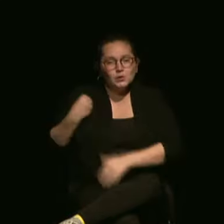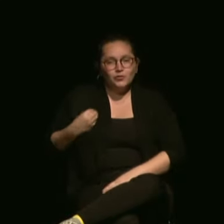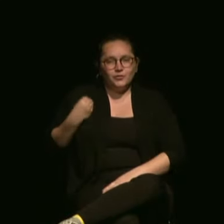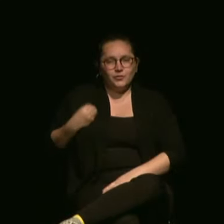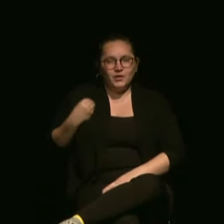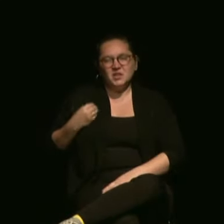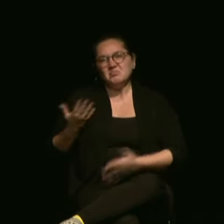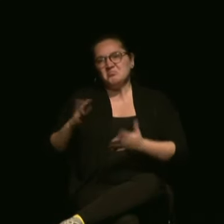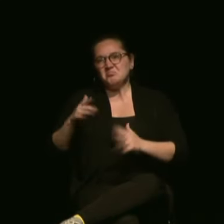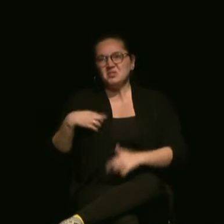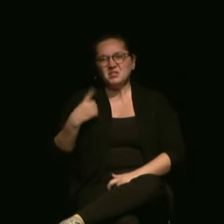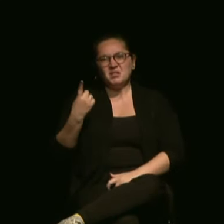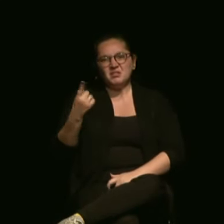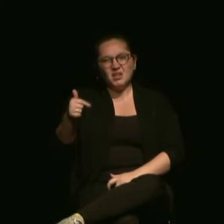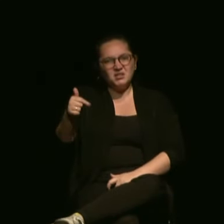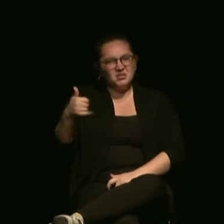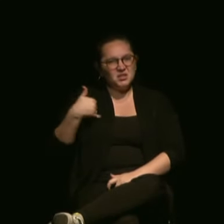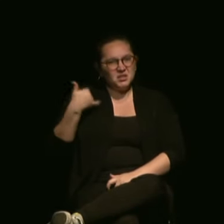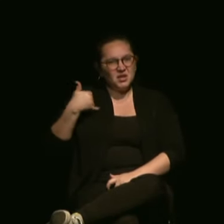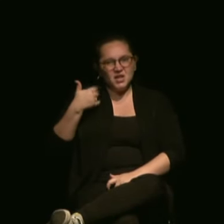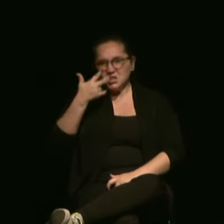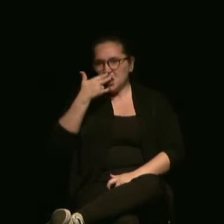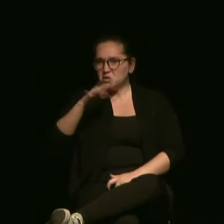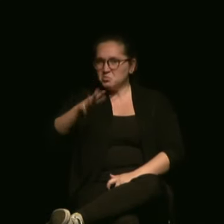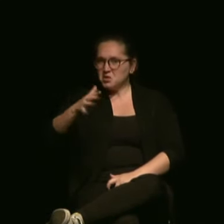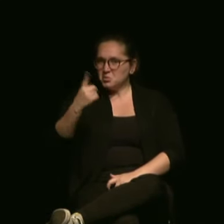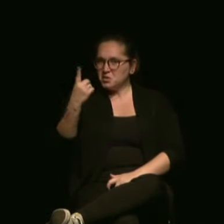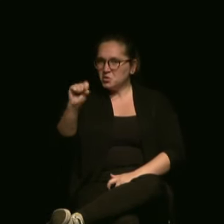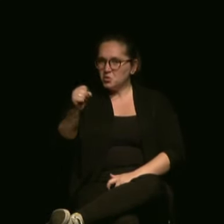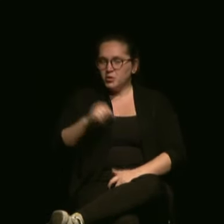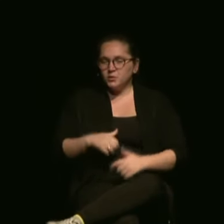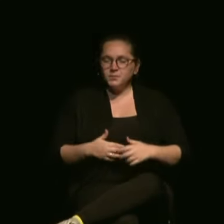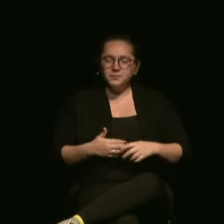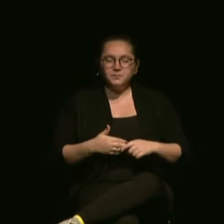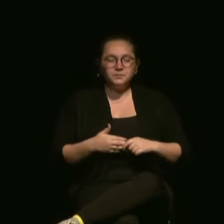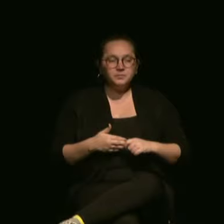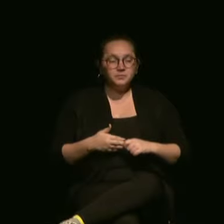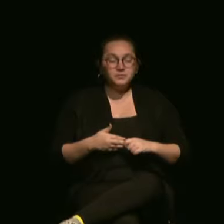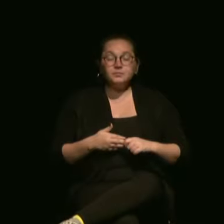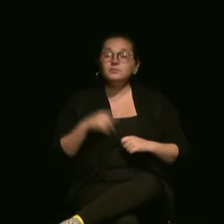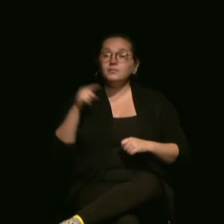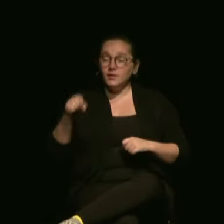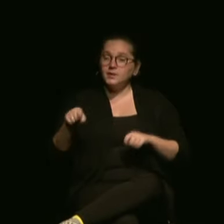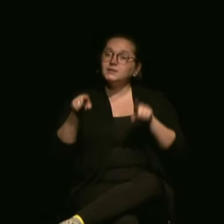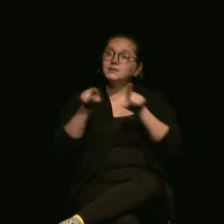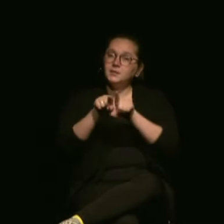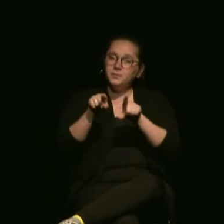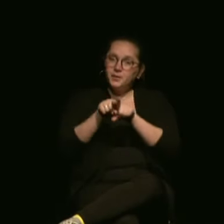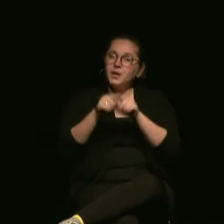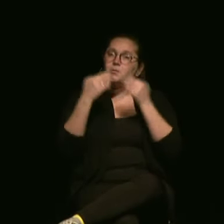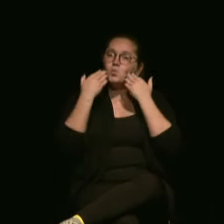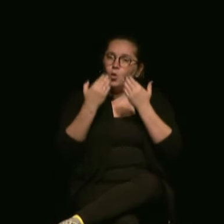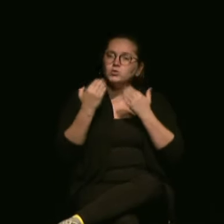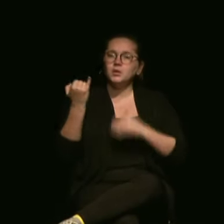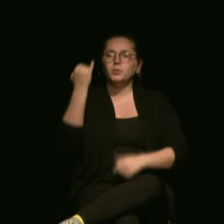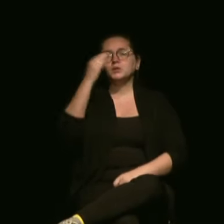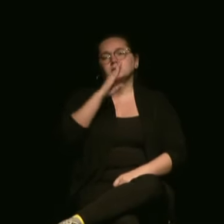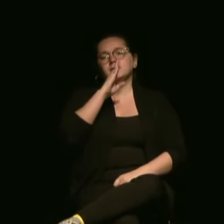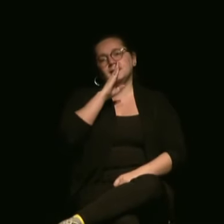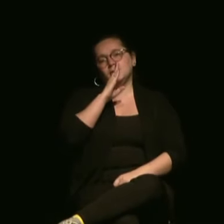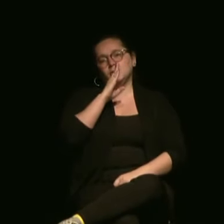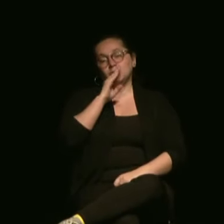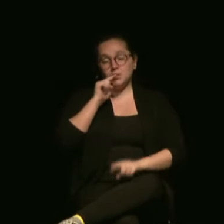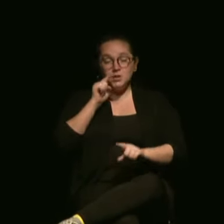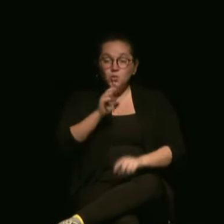lá, 17 anos, 18 no máximo. E aqui também a importância do silêncio. E